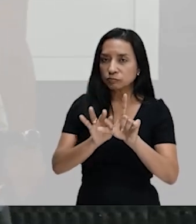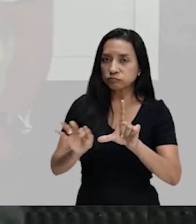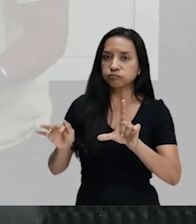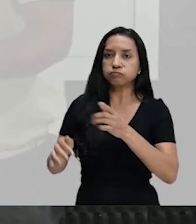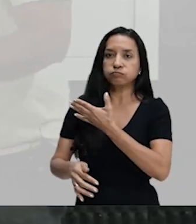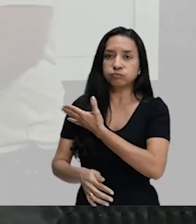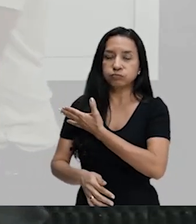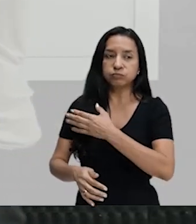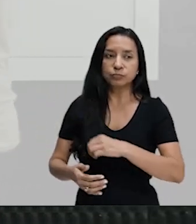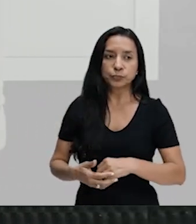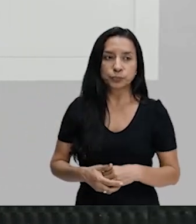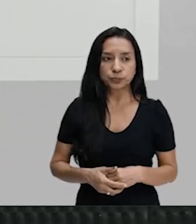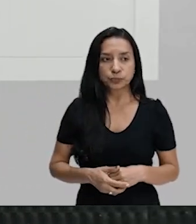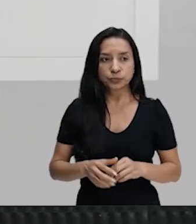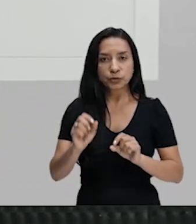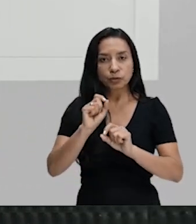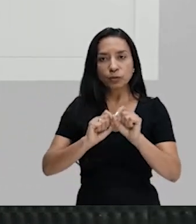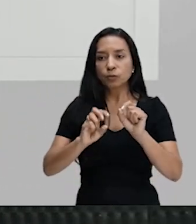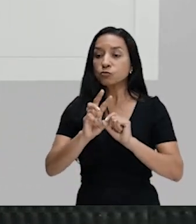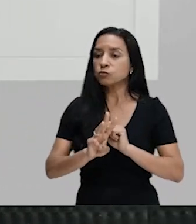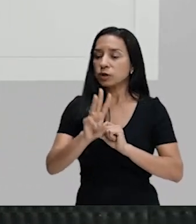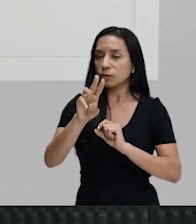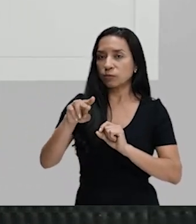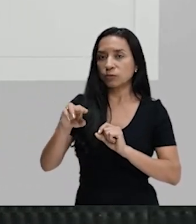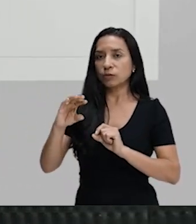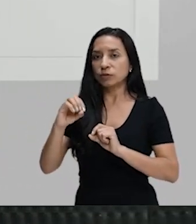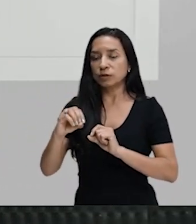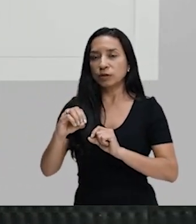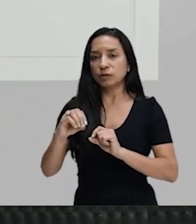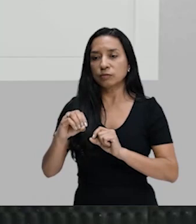Ok? Então, com isso, nós podemos concluir o quê?